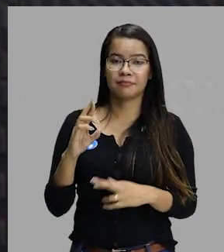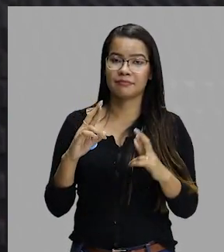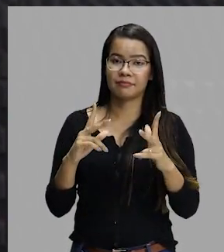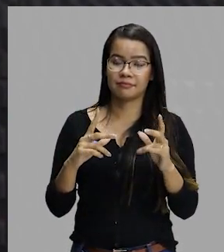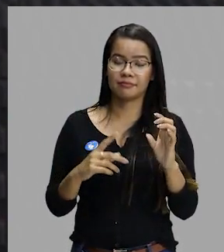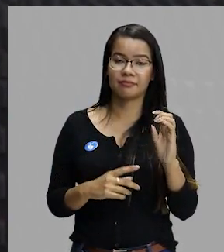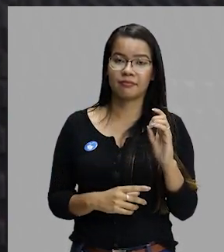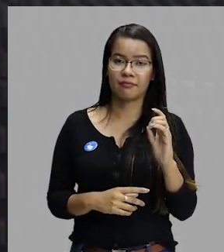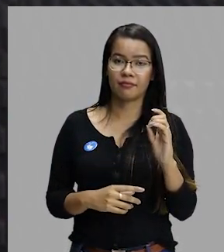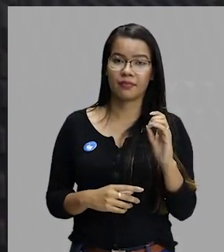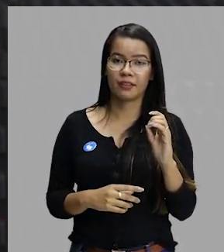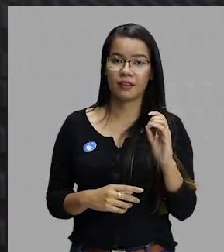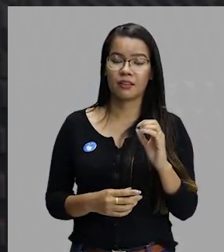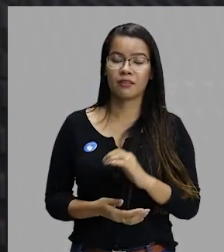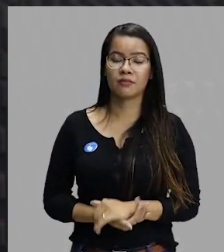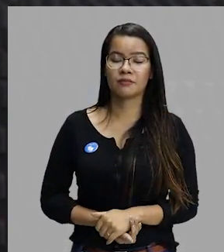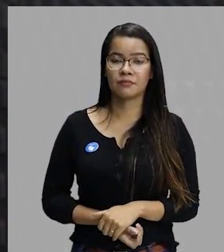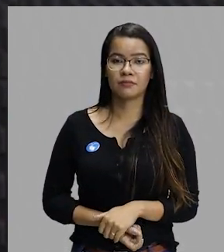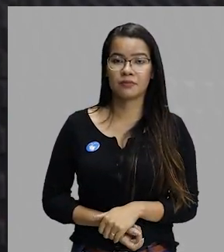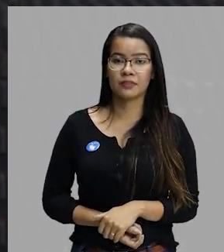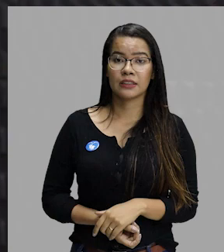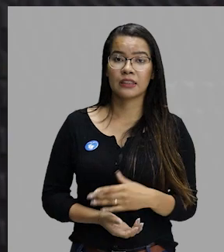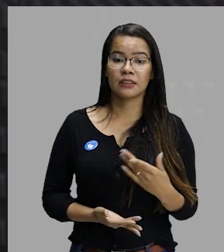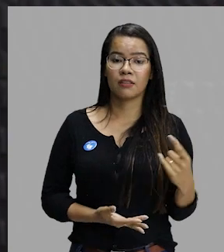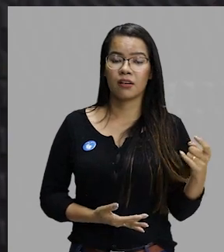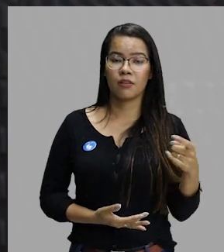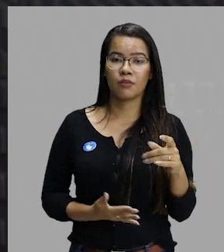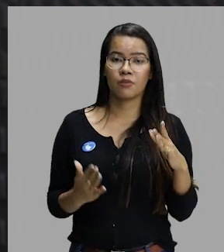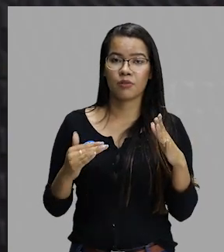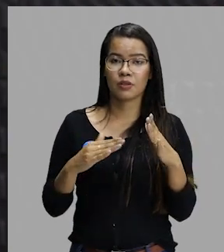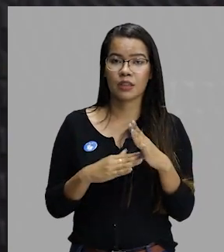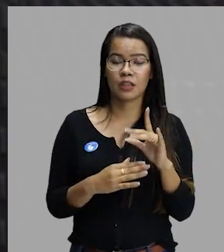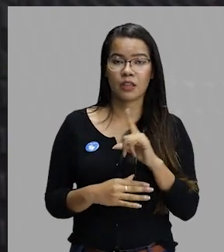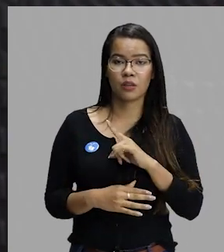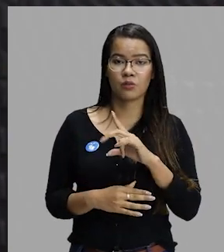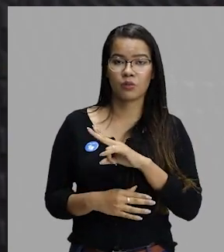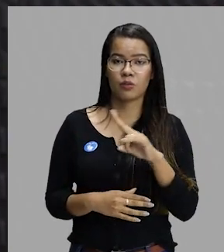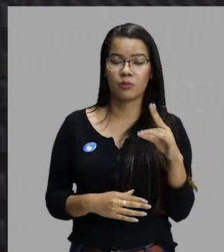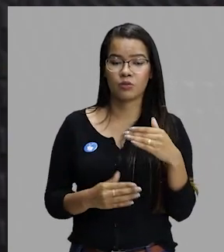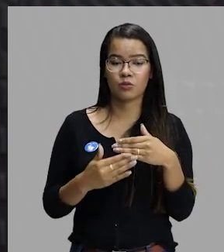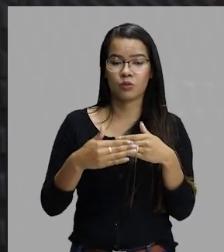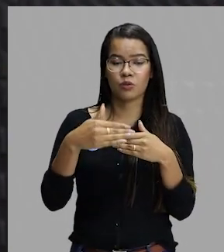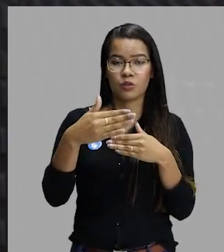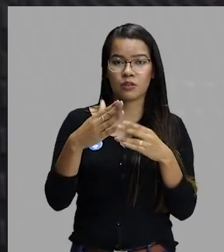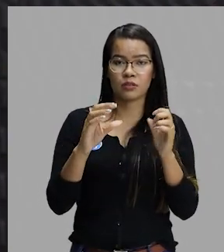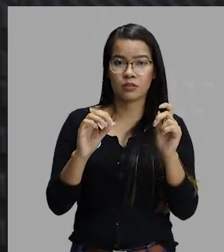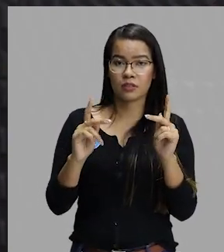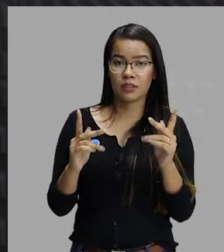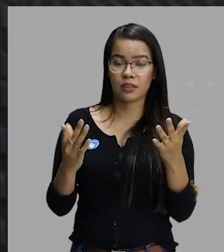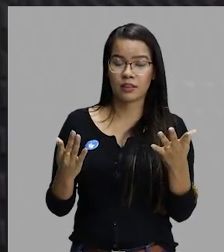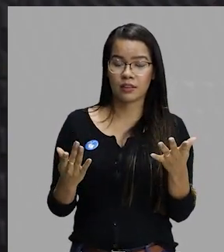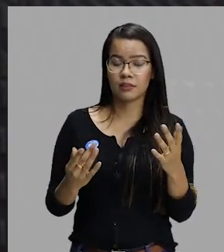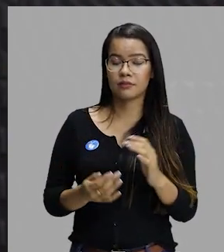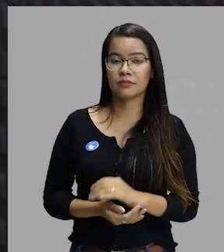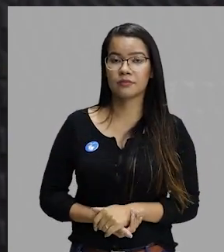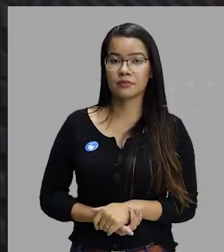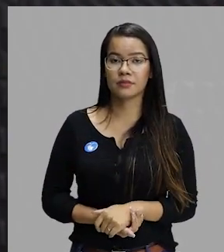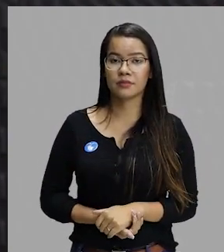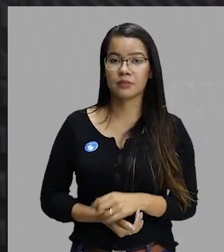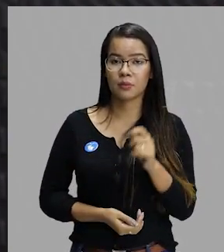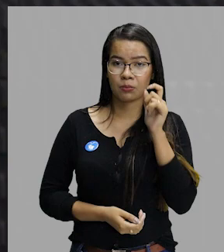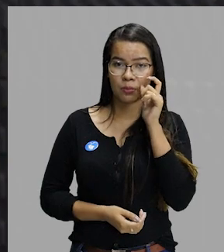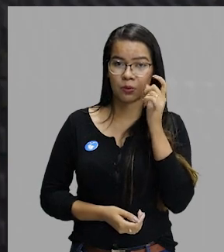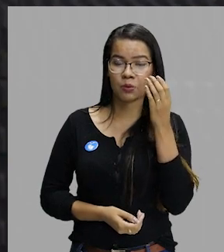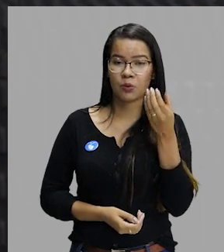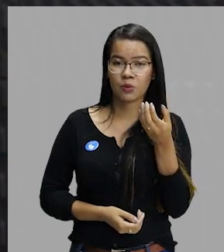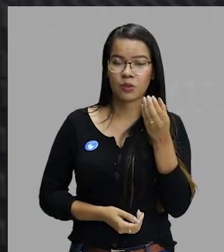zero, porque esse polinômio não é do primeiro grau. Essa função recebe o nome de função constante. Ok? Então, algumas curiosidades,